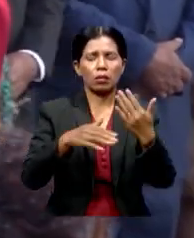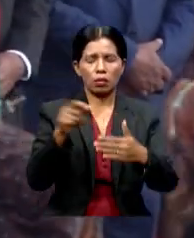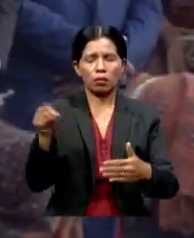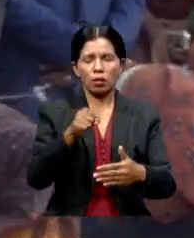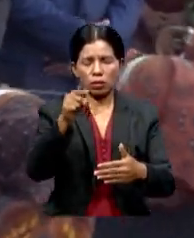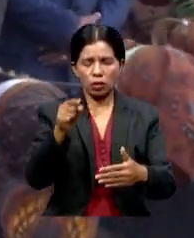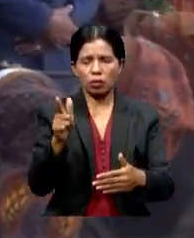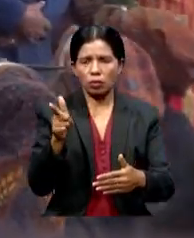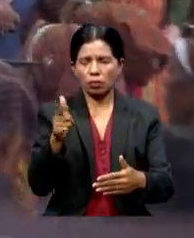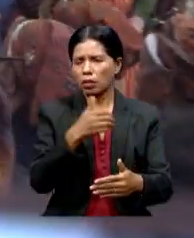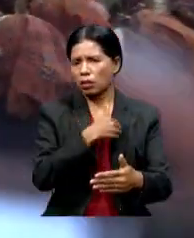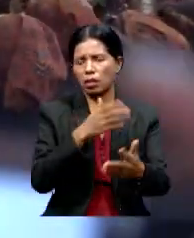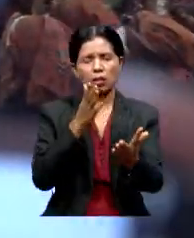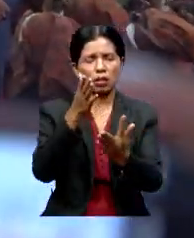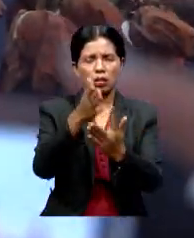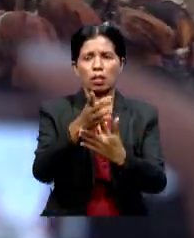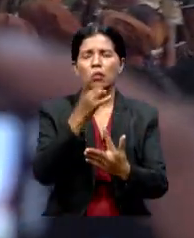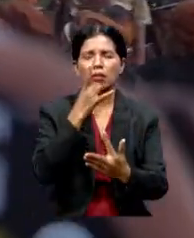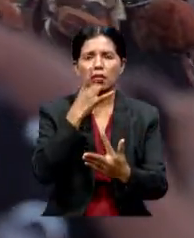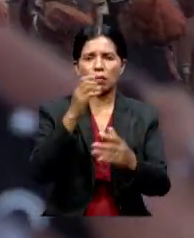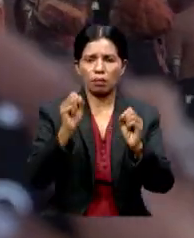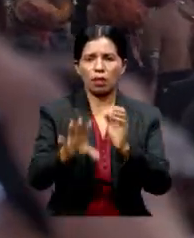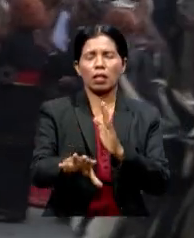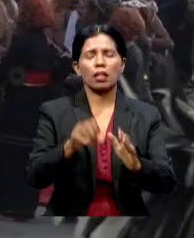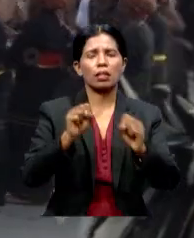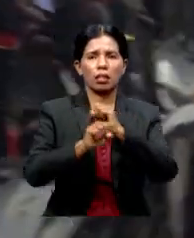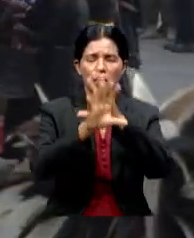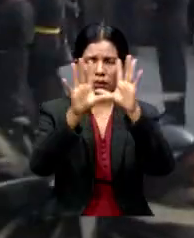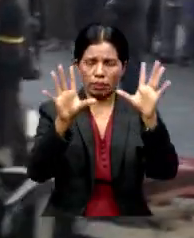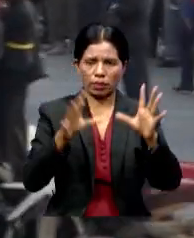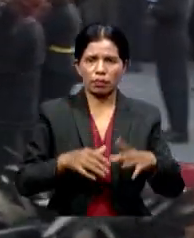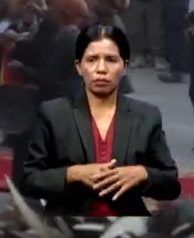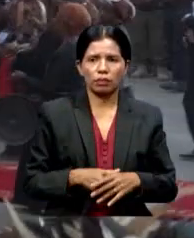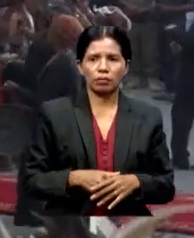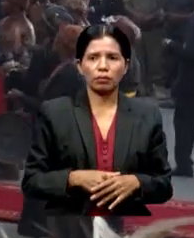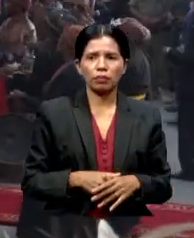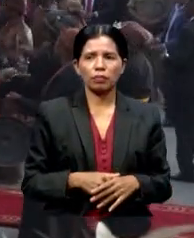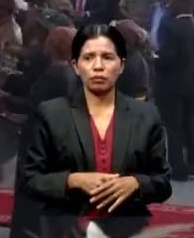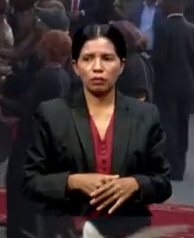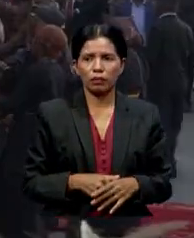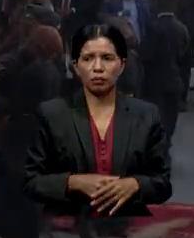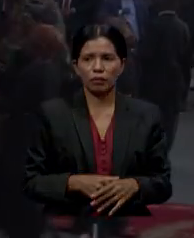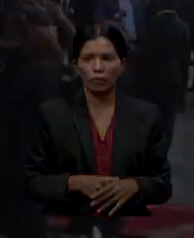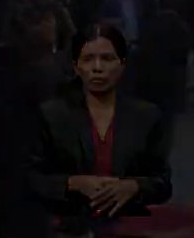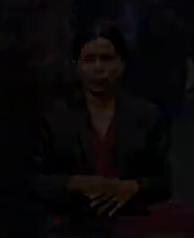ruanulo nebe se dá o acesso à eletricidade belhetan na Roman. Celina Lopes, Agostinho da Costa, Gemen.